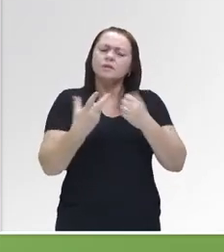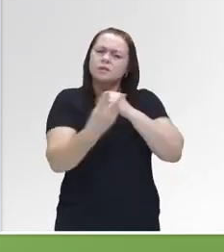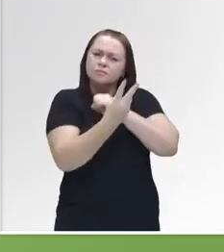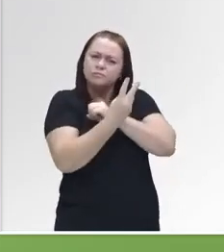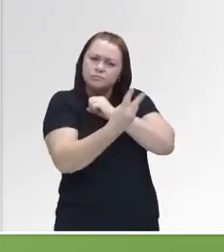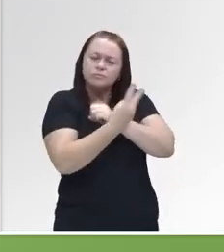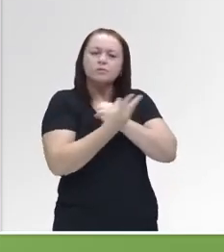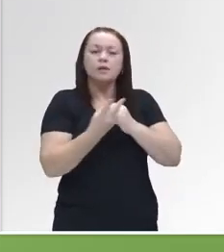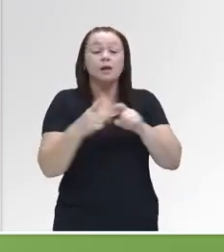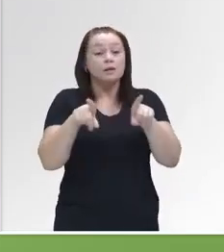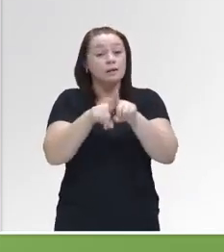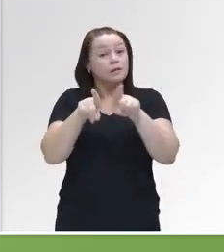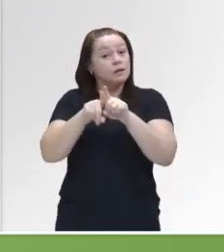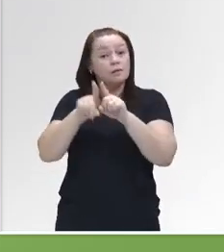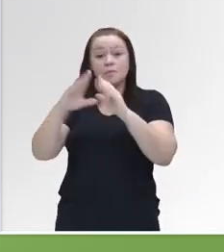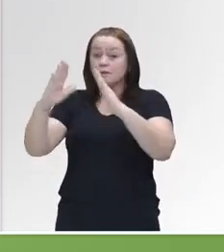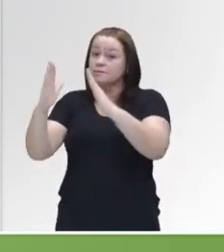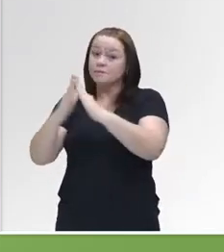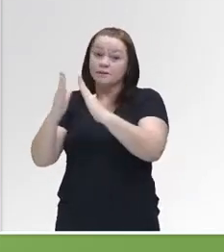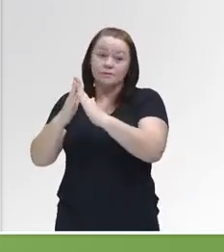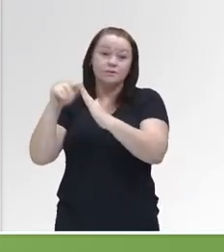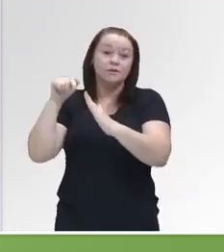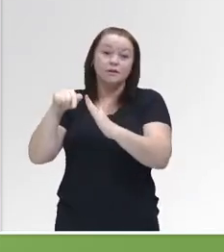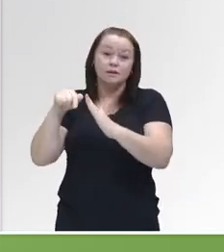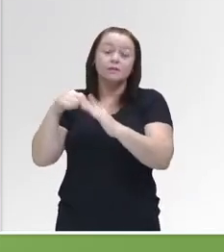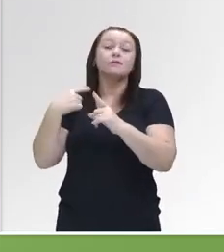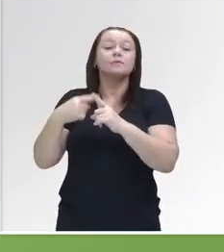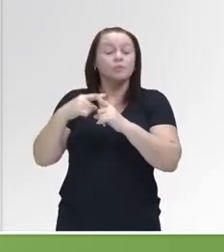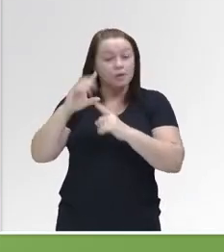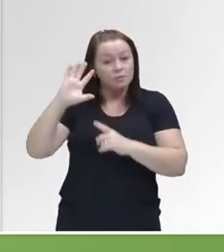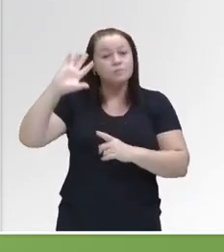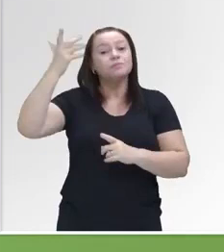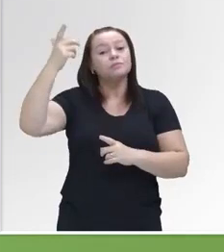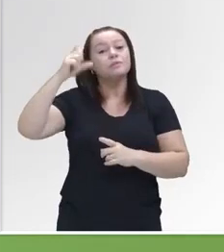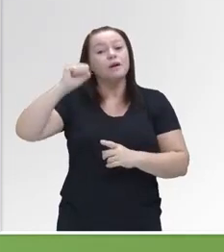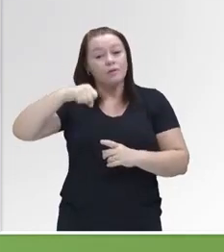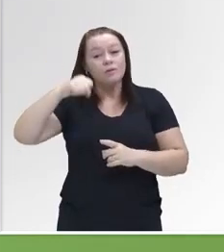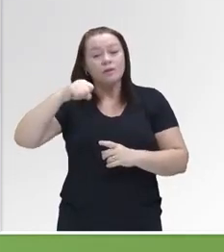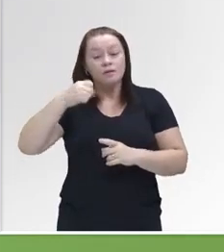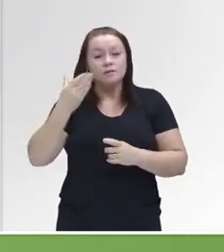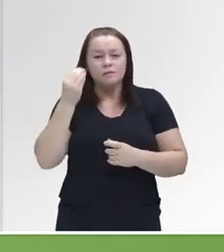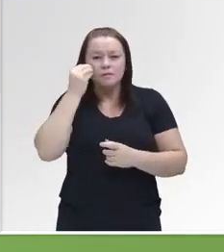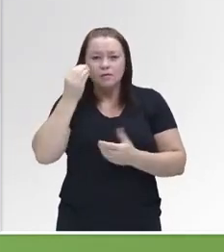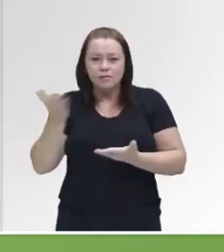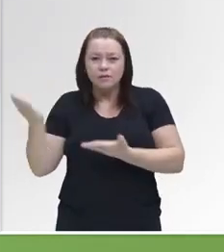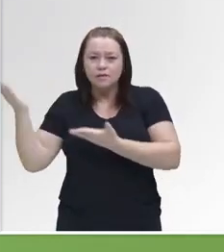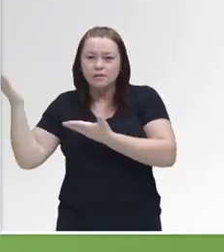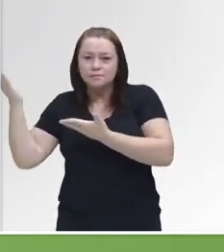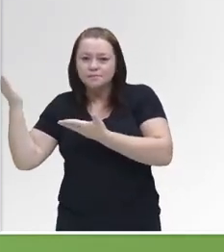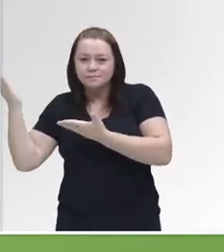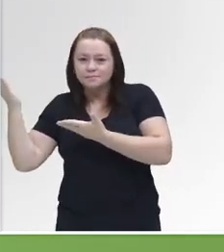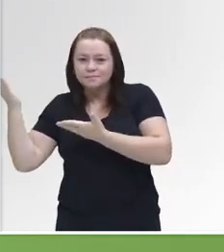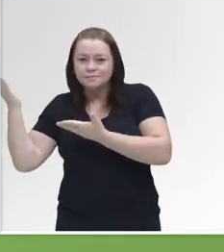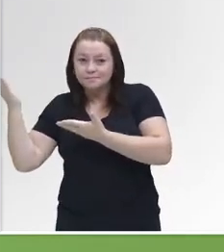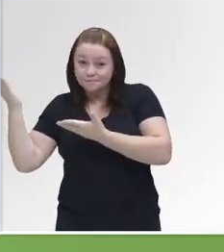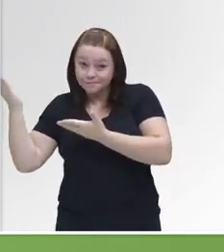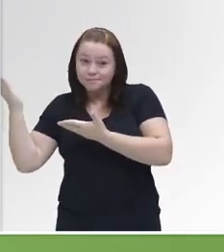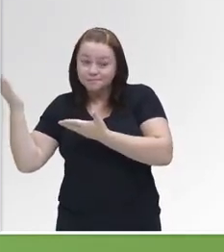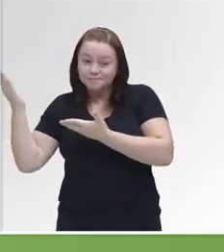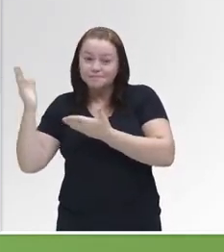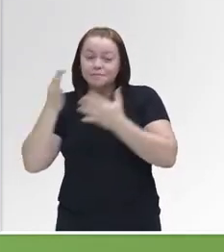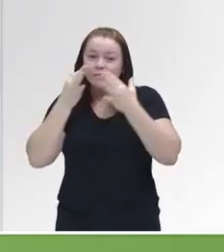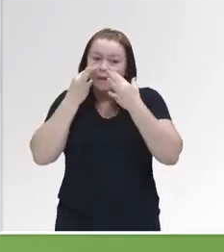em casa, ainda acontece algum tipo de acidente. Vocês veem na imagem? Ficar atento às